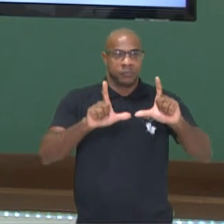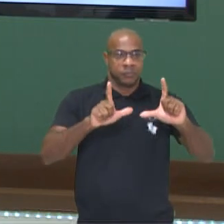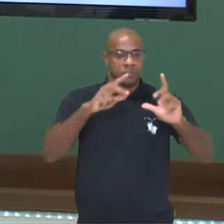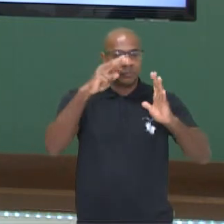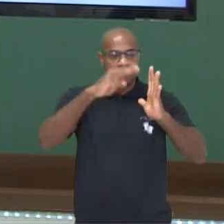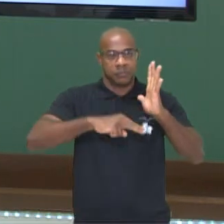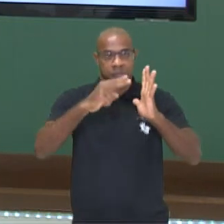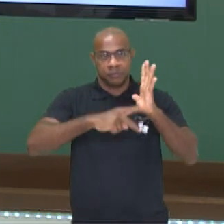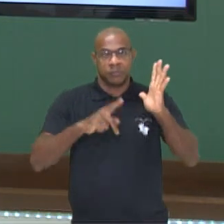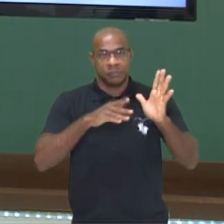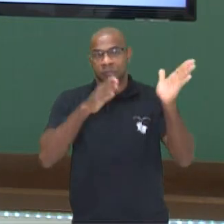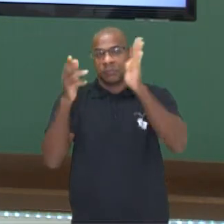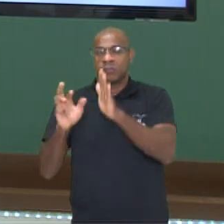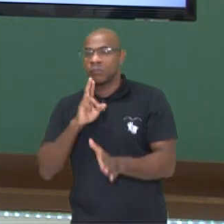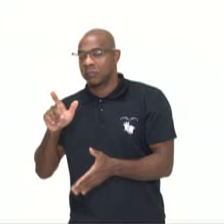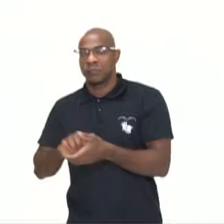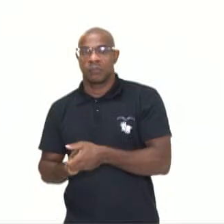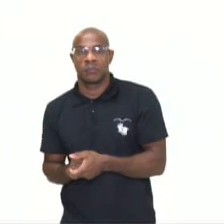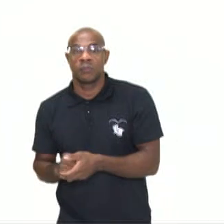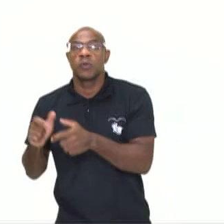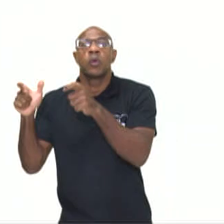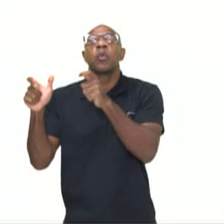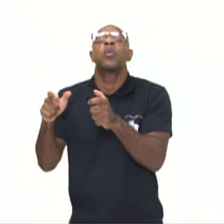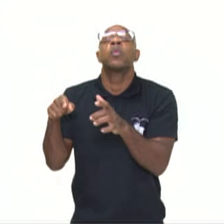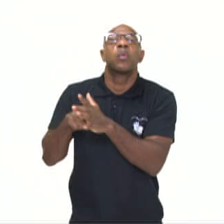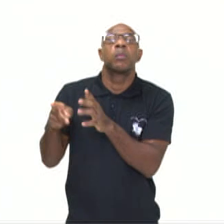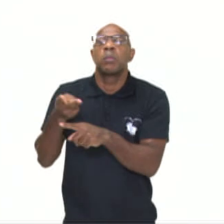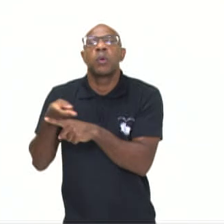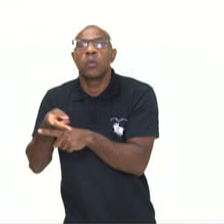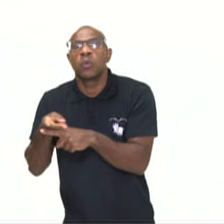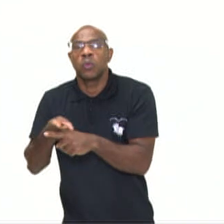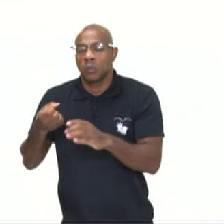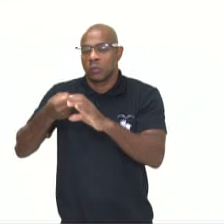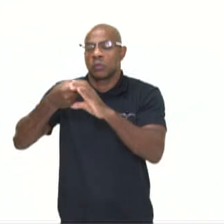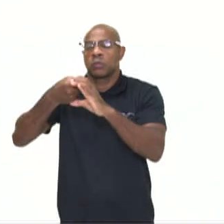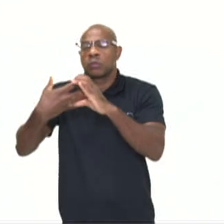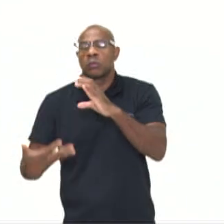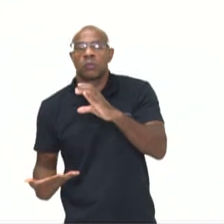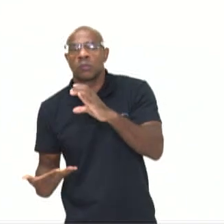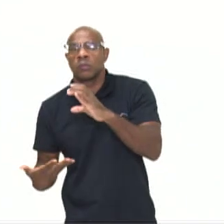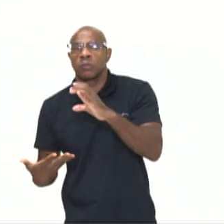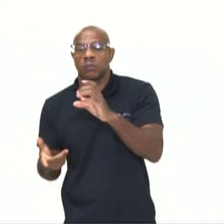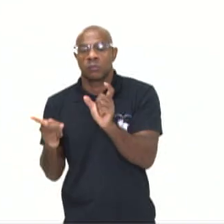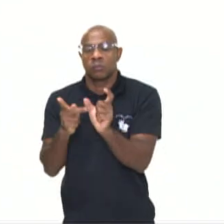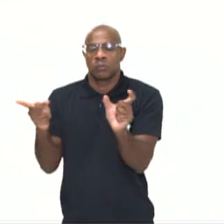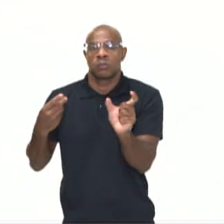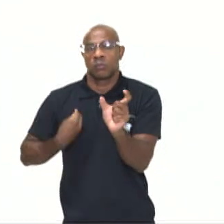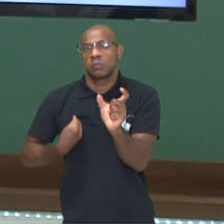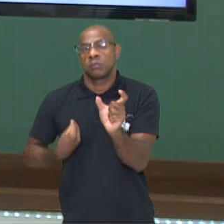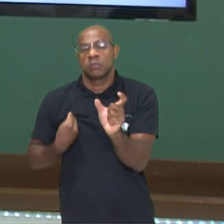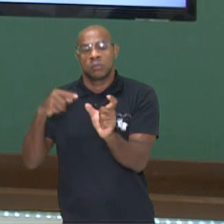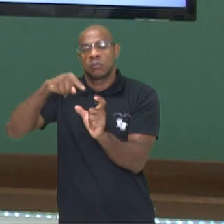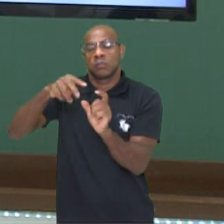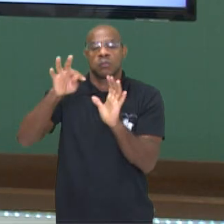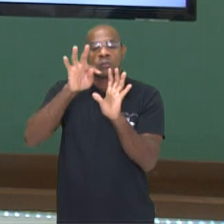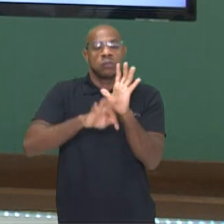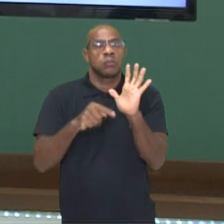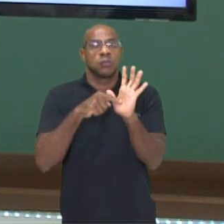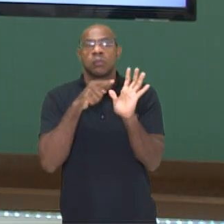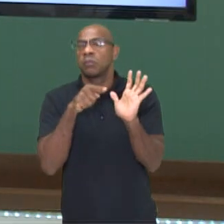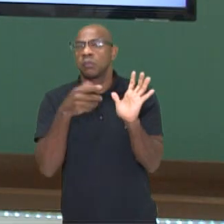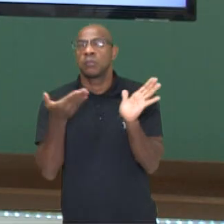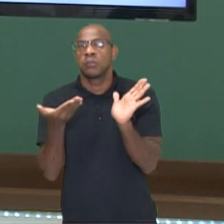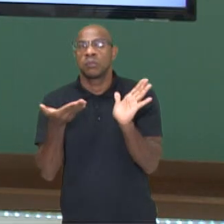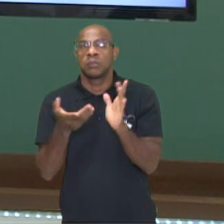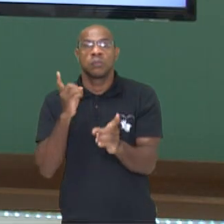se basear e responder. Localize e classifique os predicativos presentes nesses versos. Então,